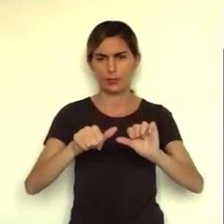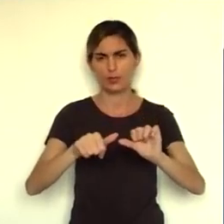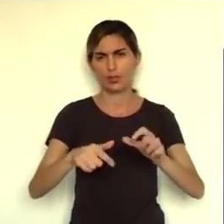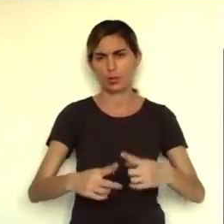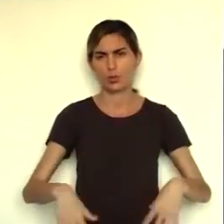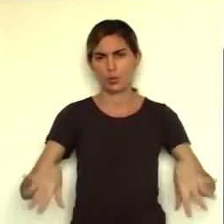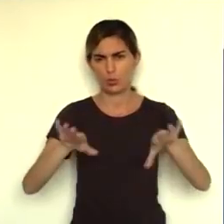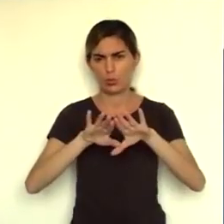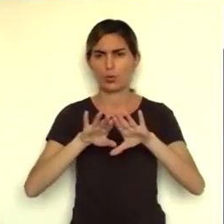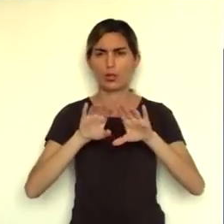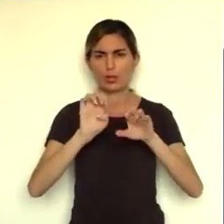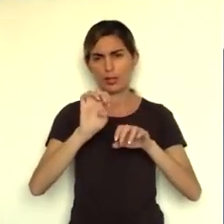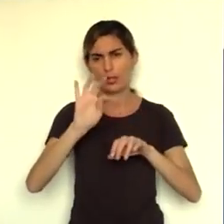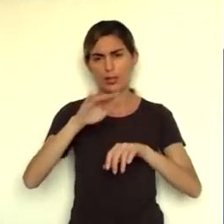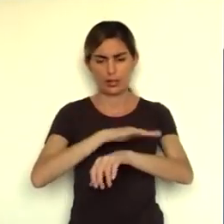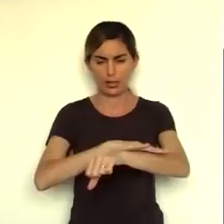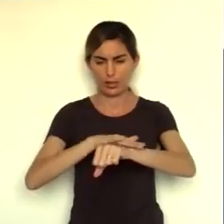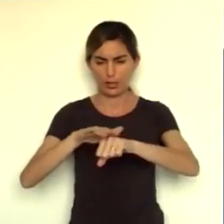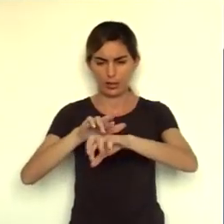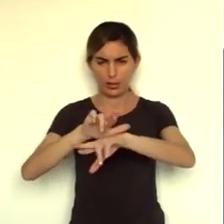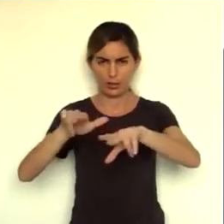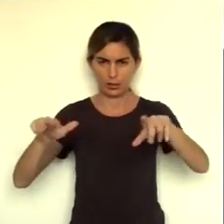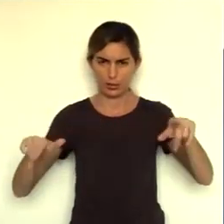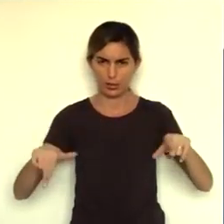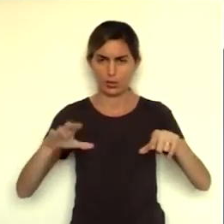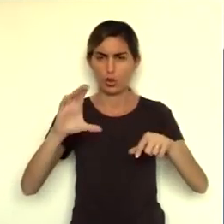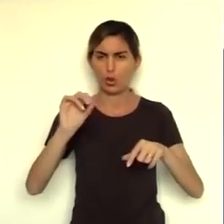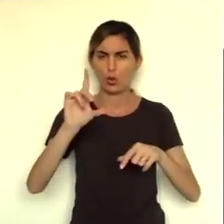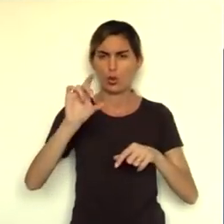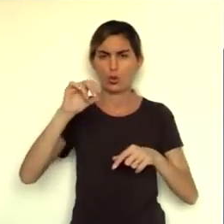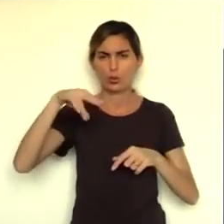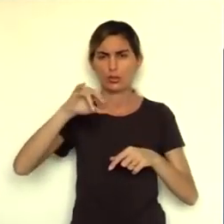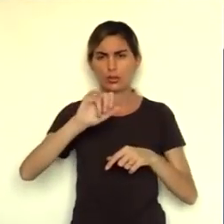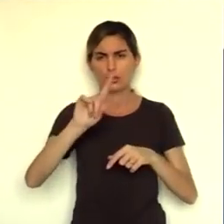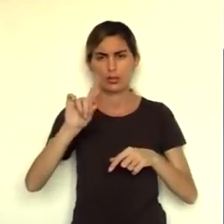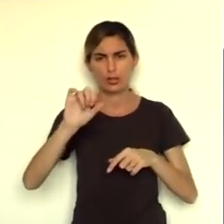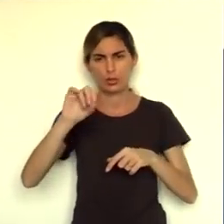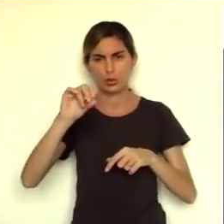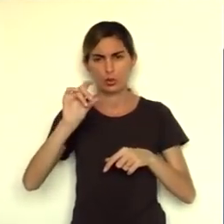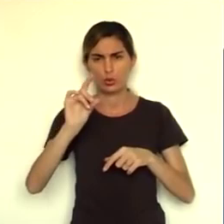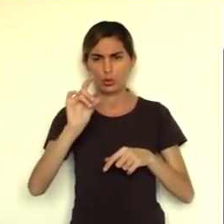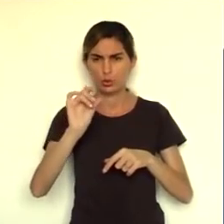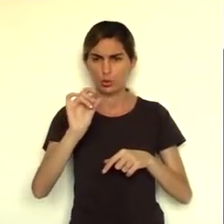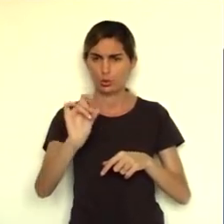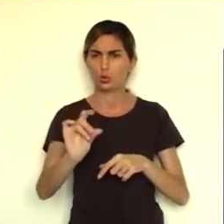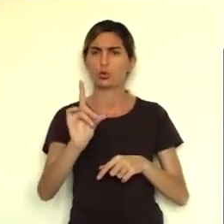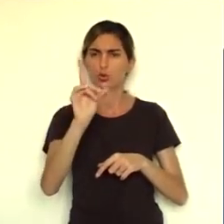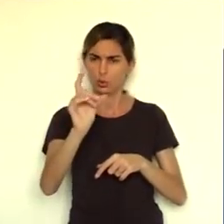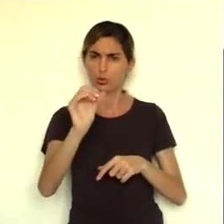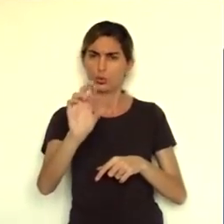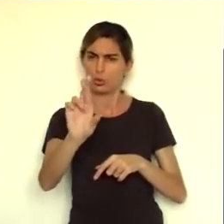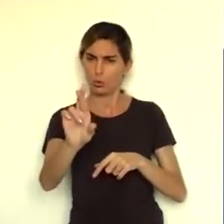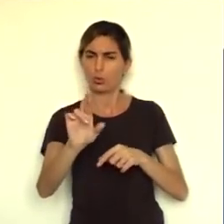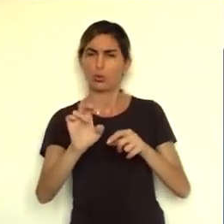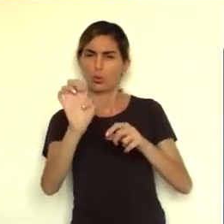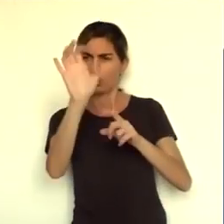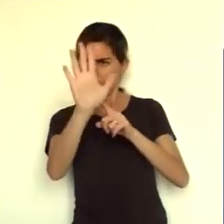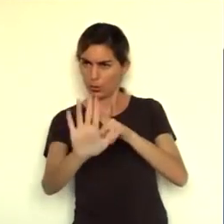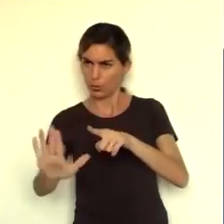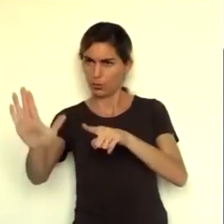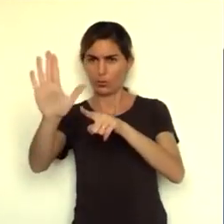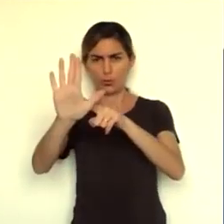significativas do ponto de vista da composição étnica. Então, o colonizador europeu, ele traz consigo,